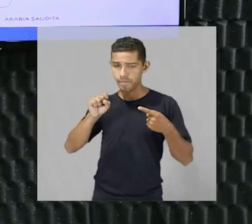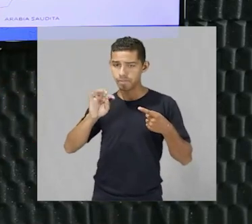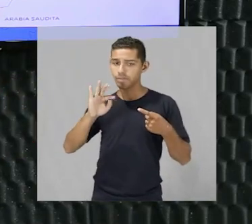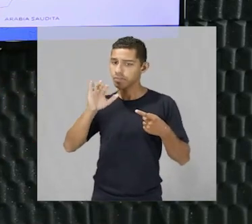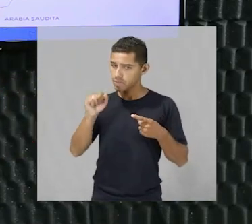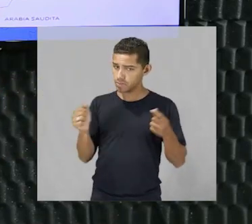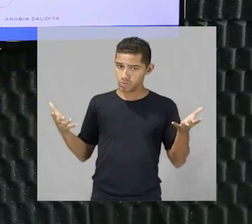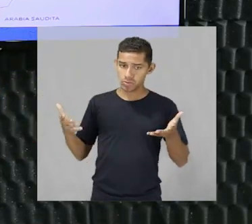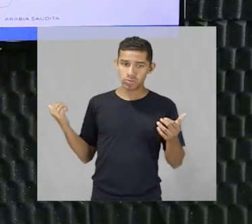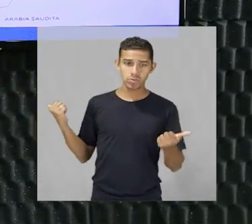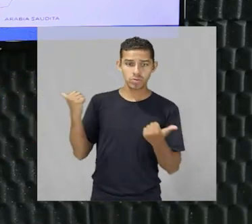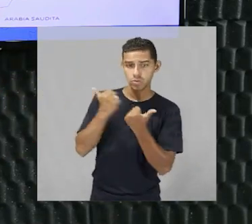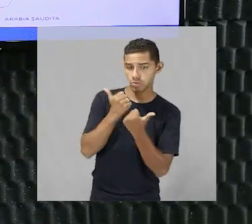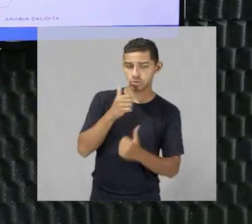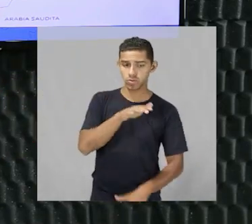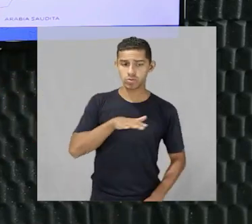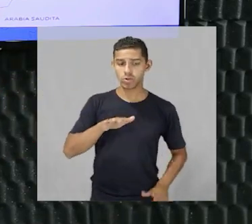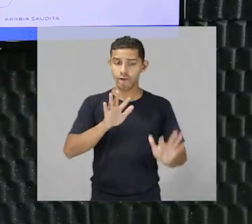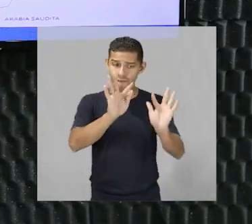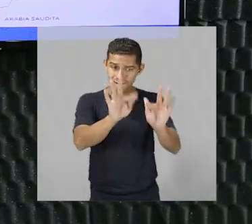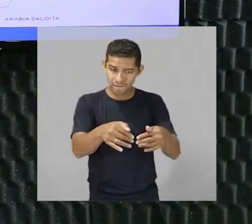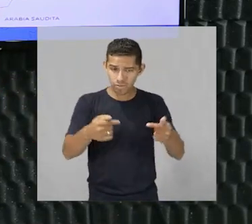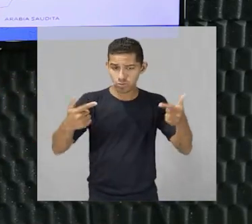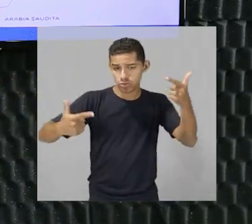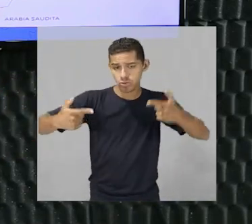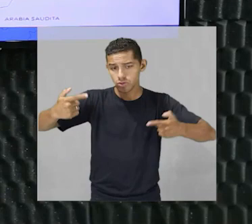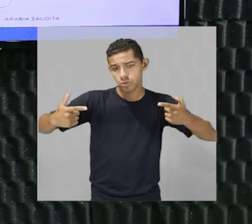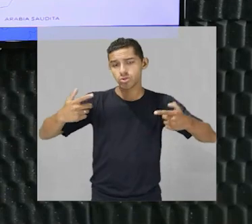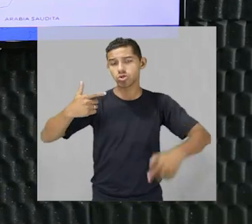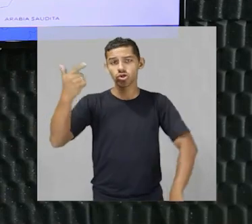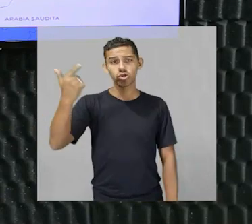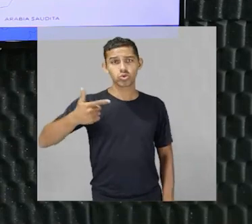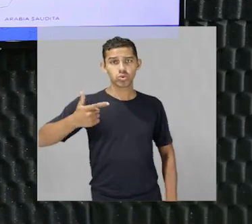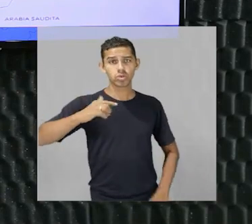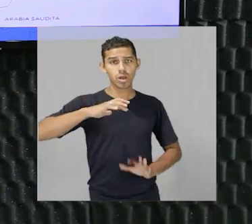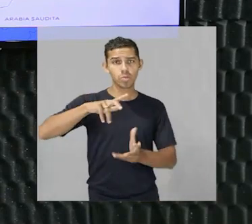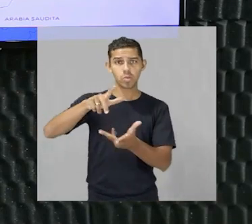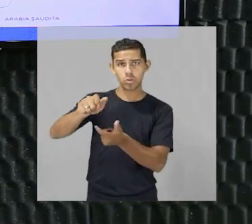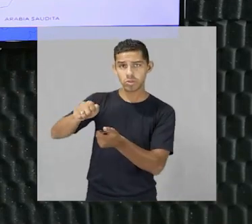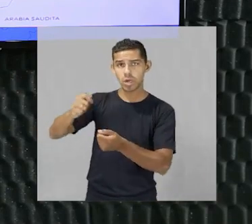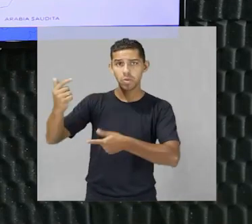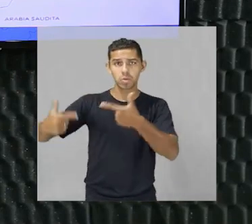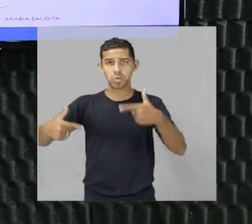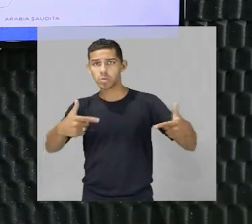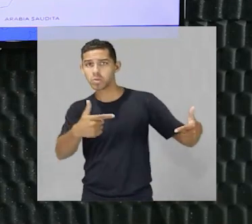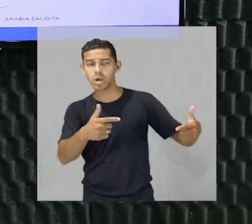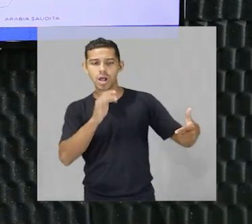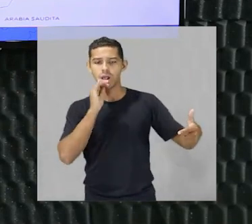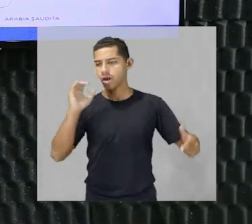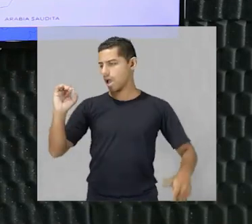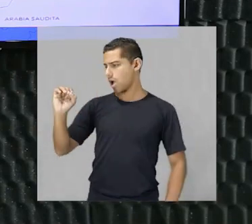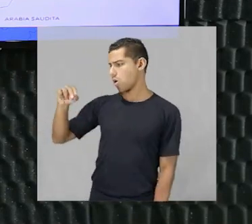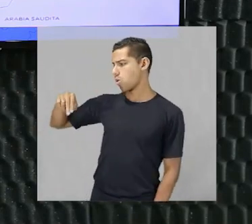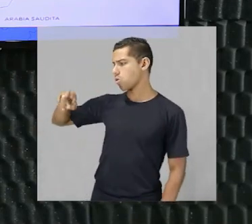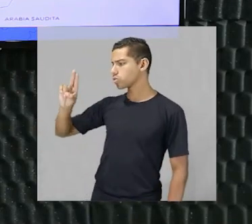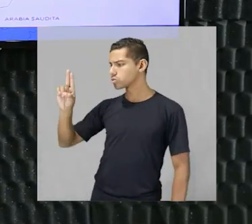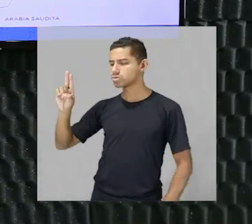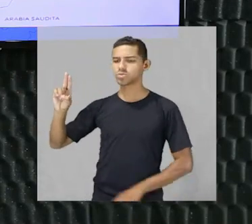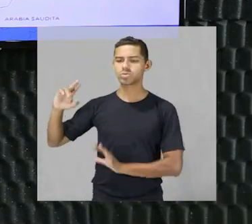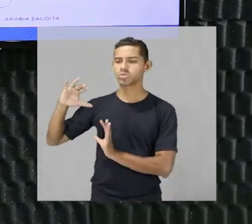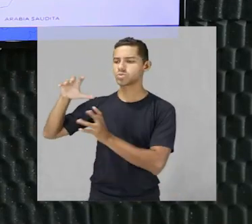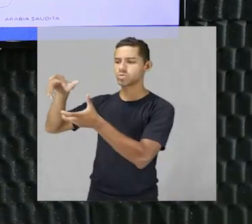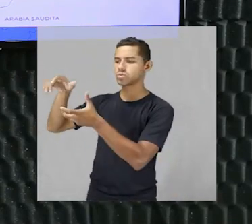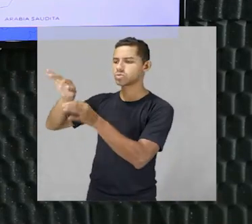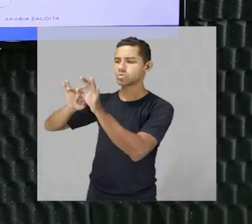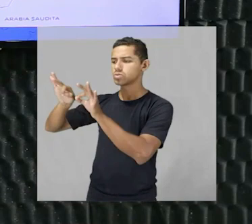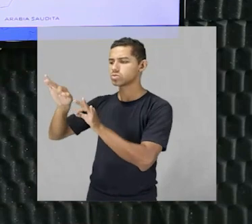acontece? Após o final da Segunda Guerra Mundial, galera, a ONU é criada, e uma das primeiras determinações da ONU é justamente tentar solucionar